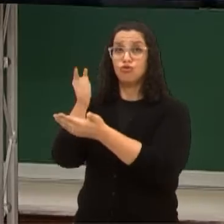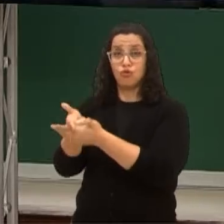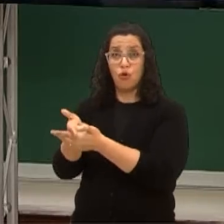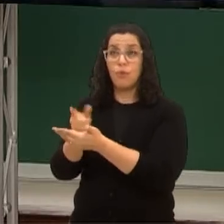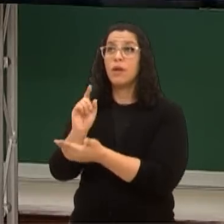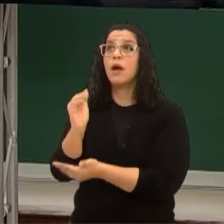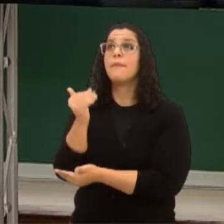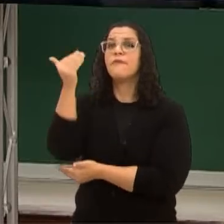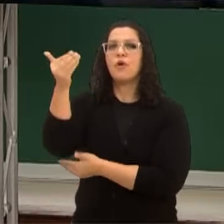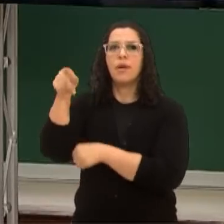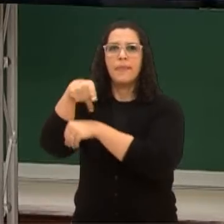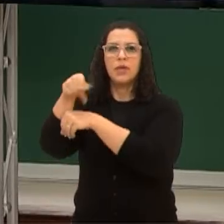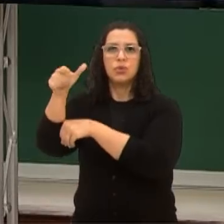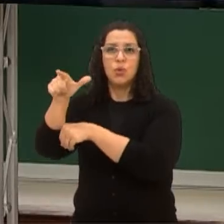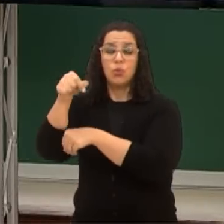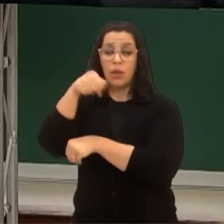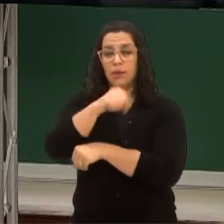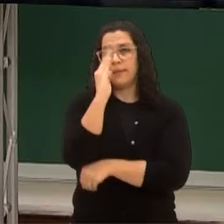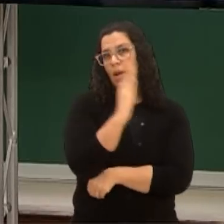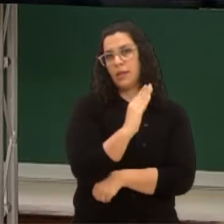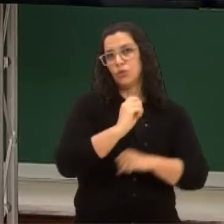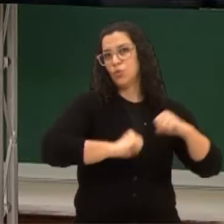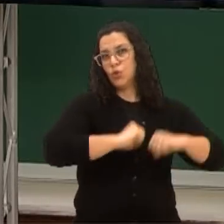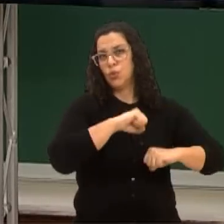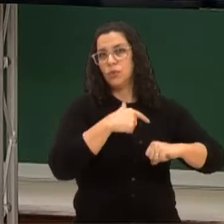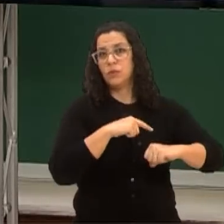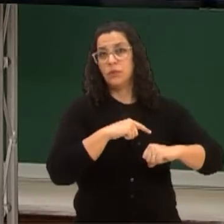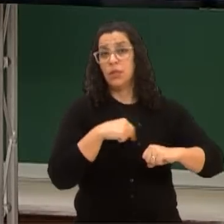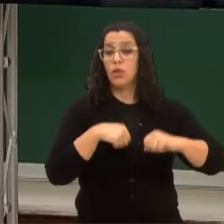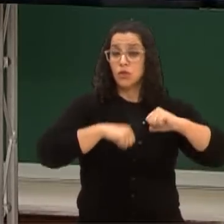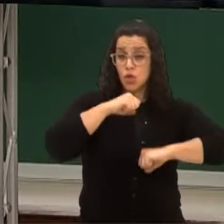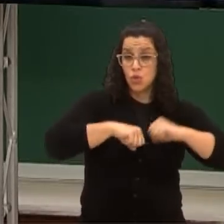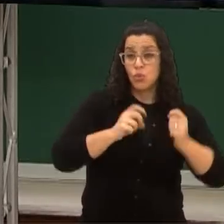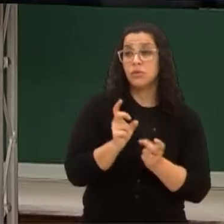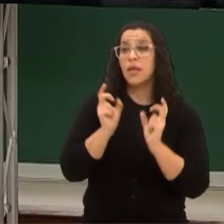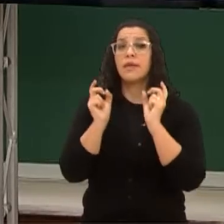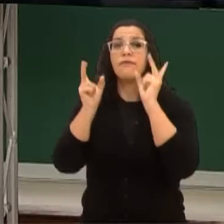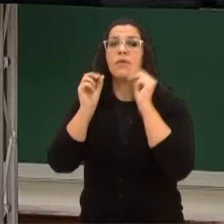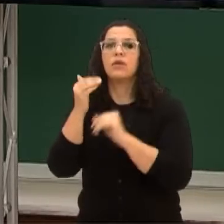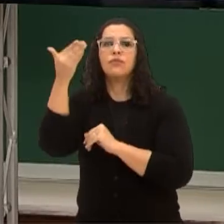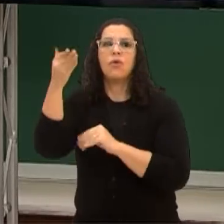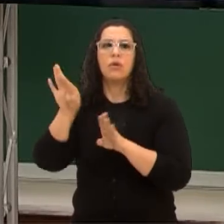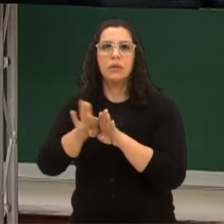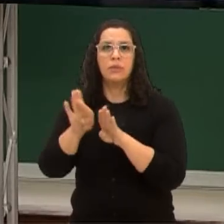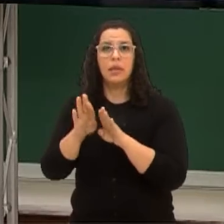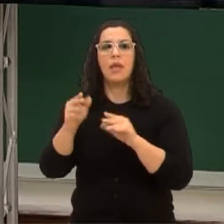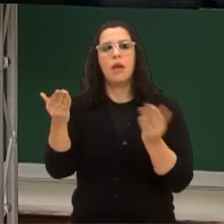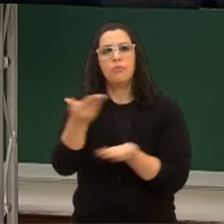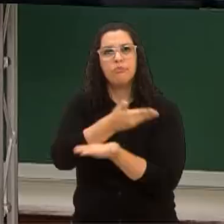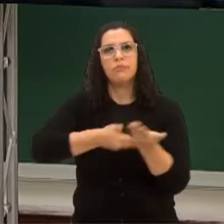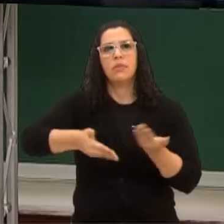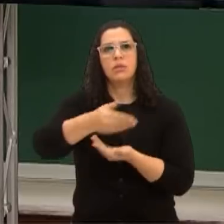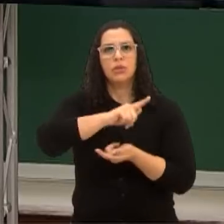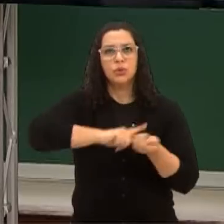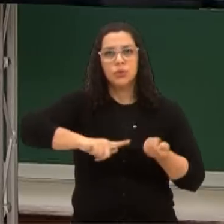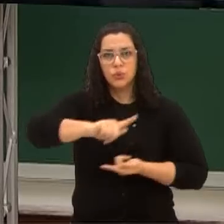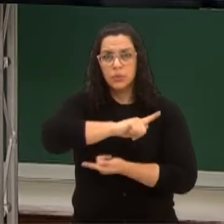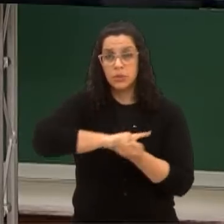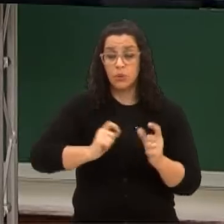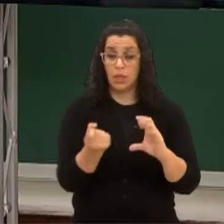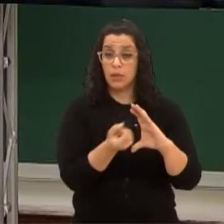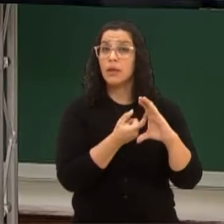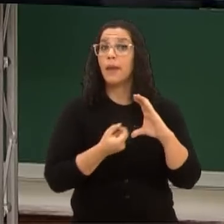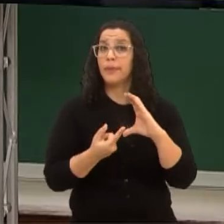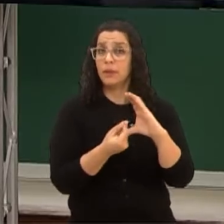não consegue produzir. Então o Brasil faz parte desse processo de globalização porque é um país